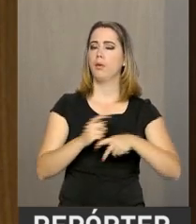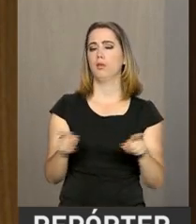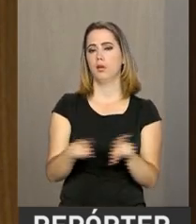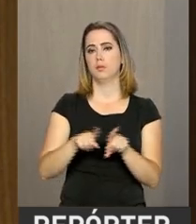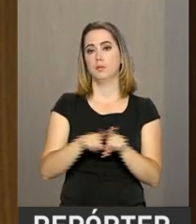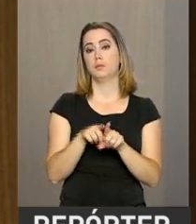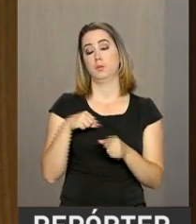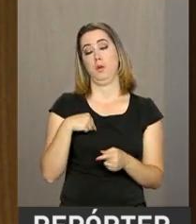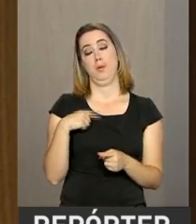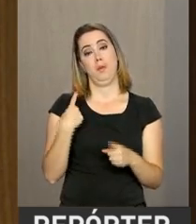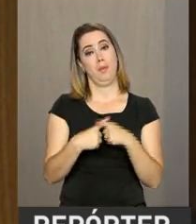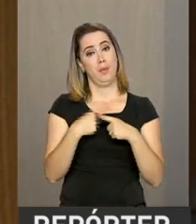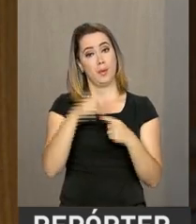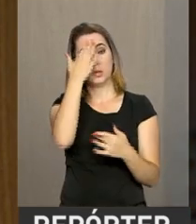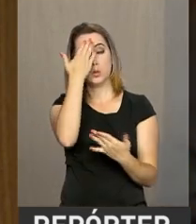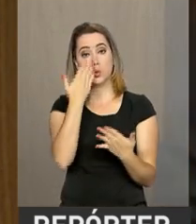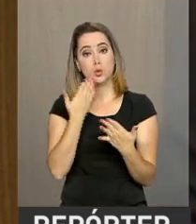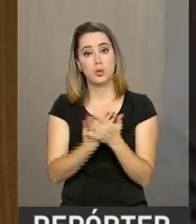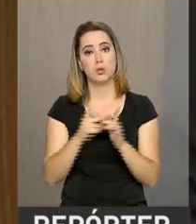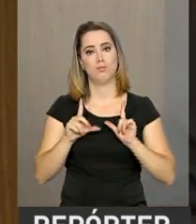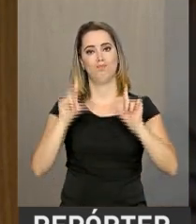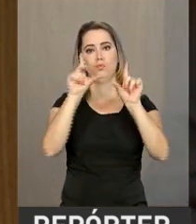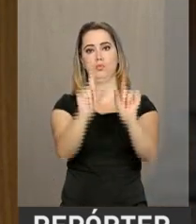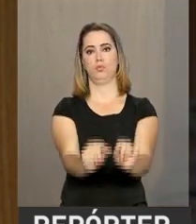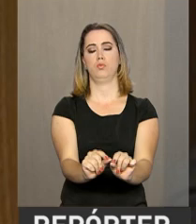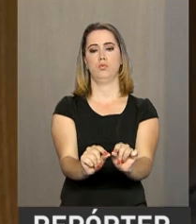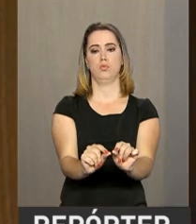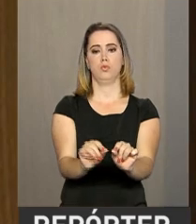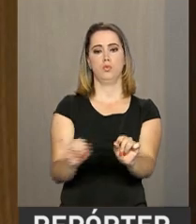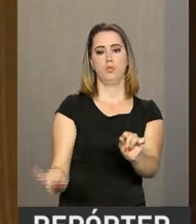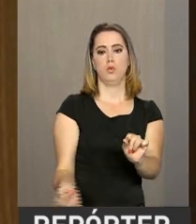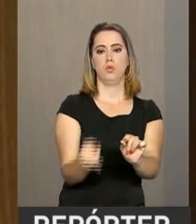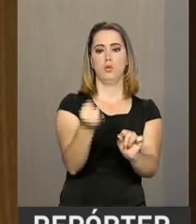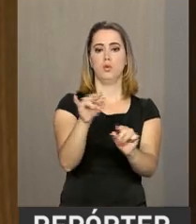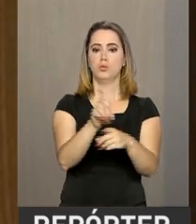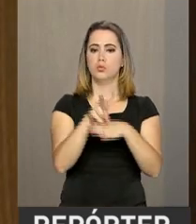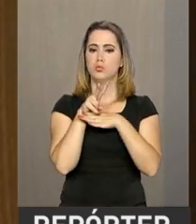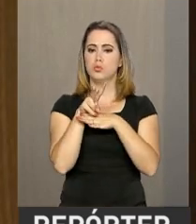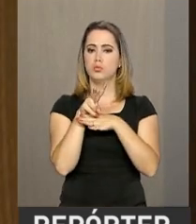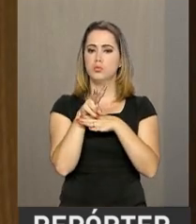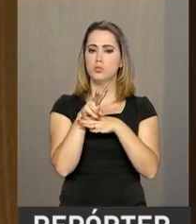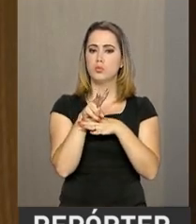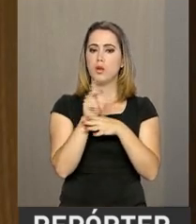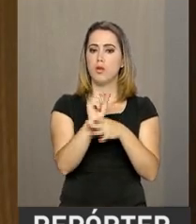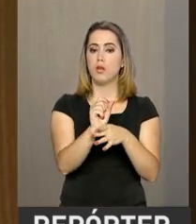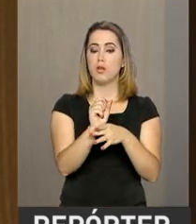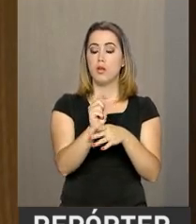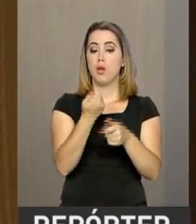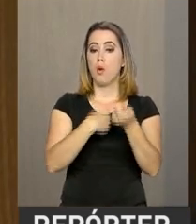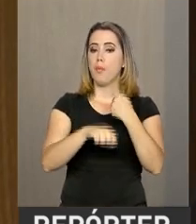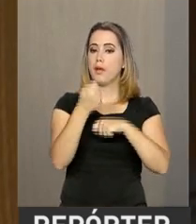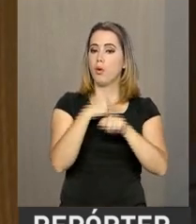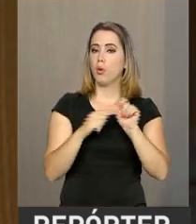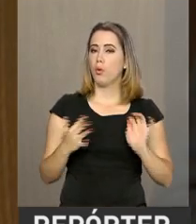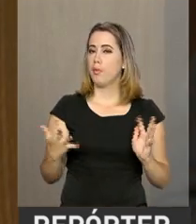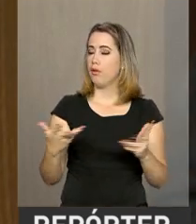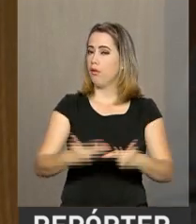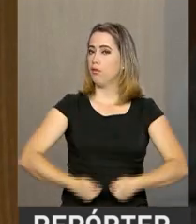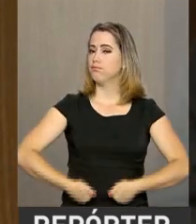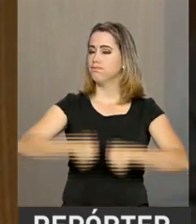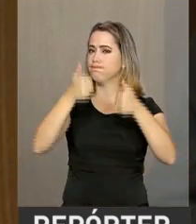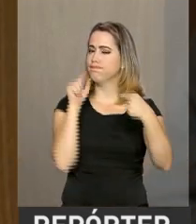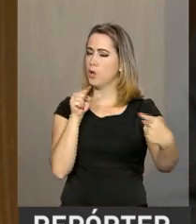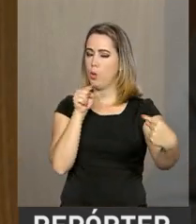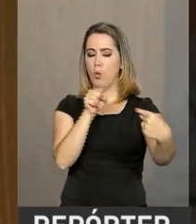Porque a gente acredita que a redução dos PED reduz o crédito uma economia eficiente e